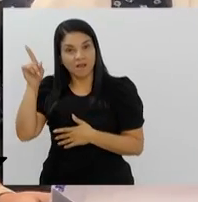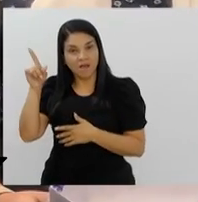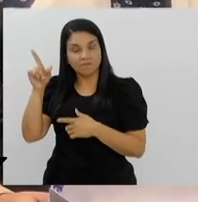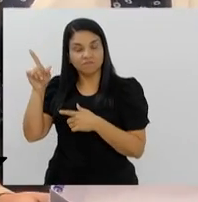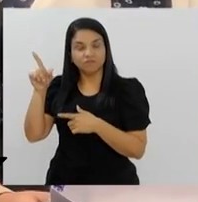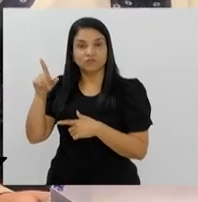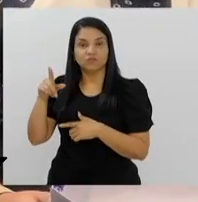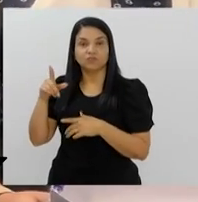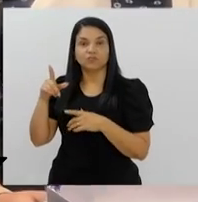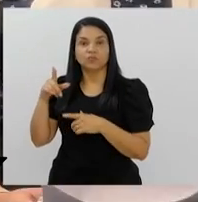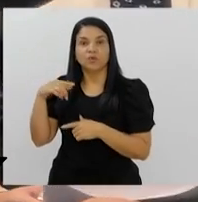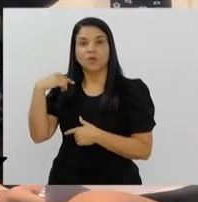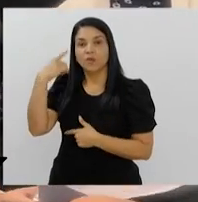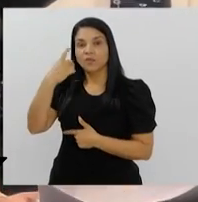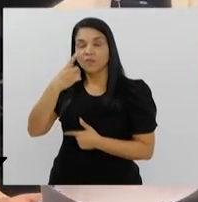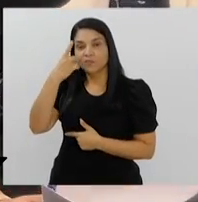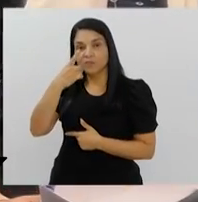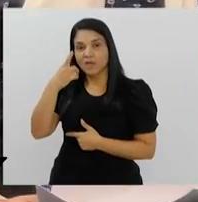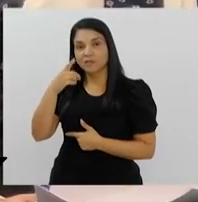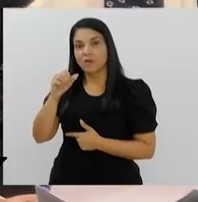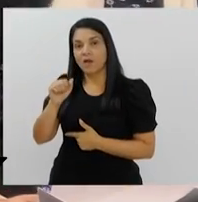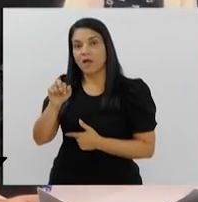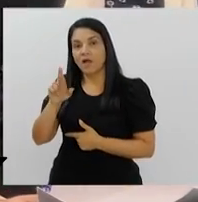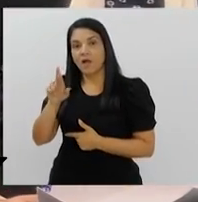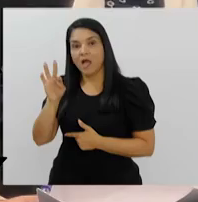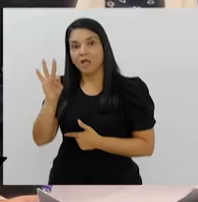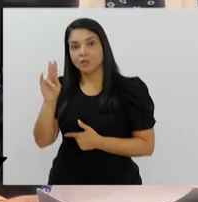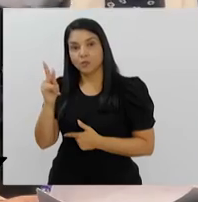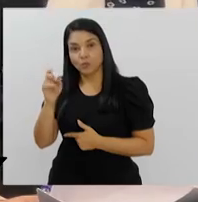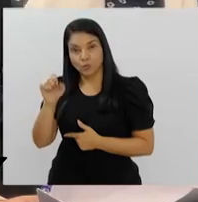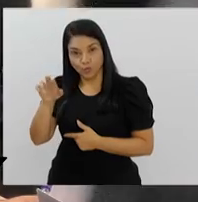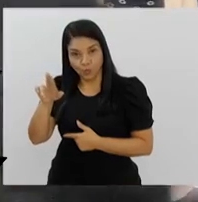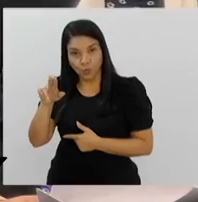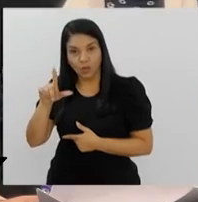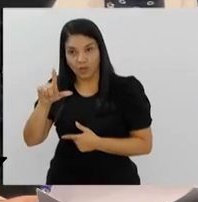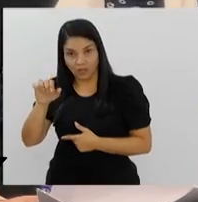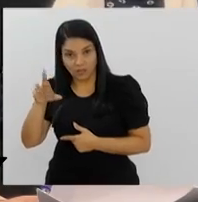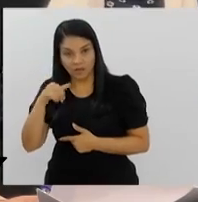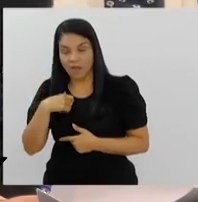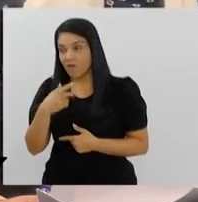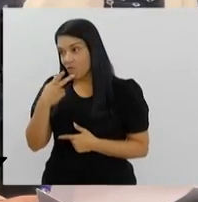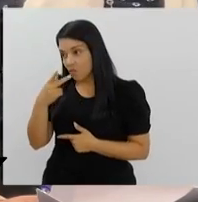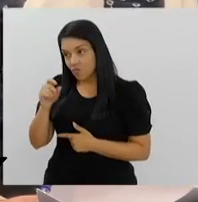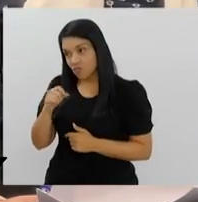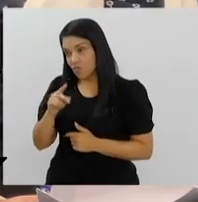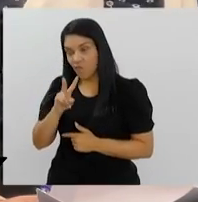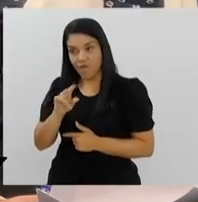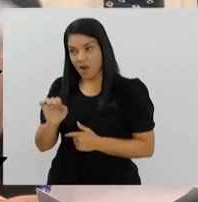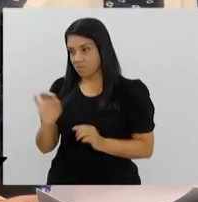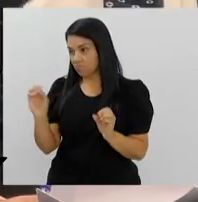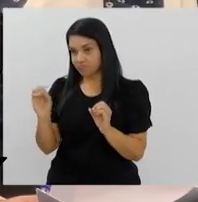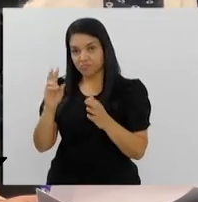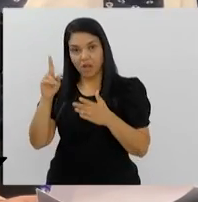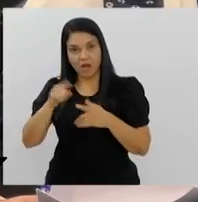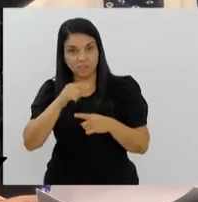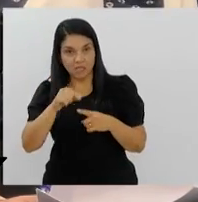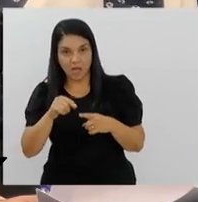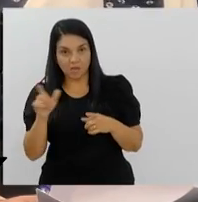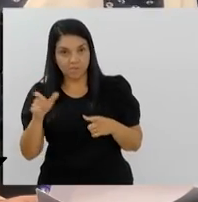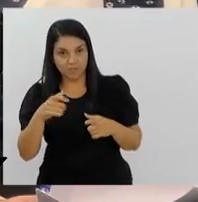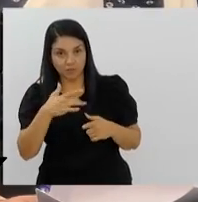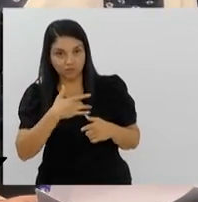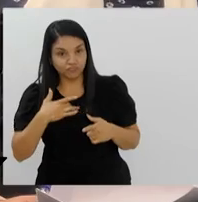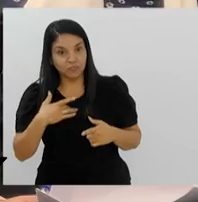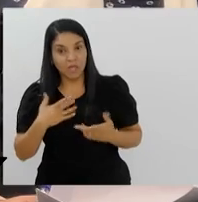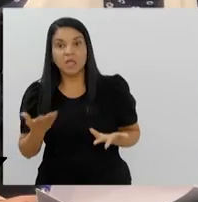Lira e combinar no fio do Bigode dizendo assim ó não vai mais ter cancelamento mas os cancelamentos continuam acontecendo e na última vez que eu